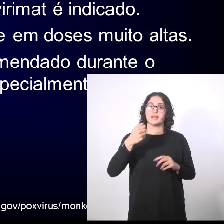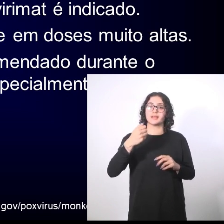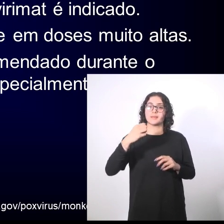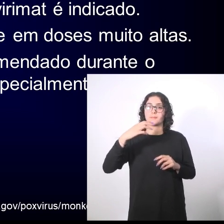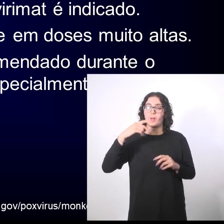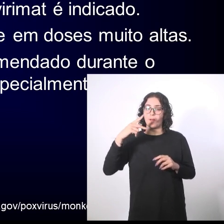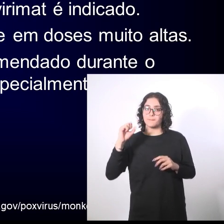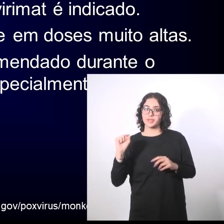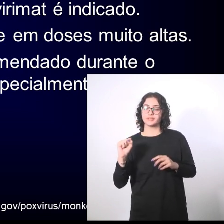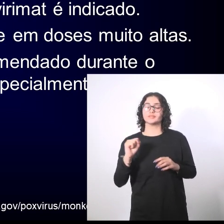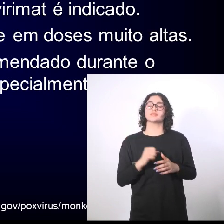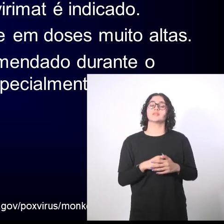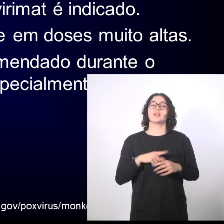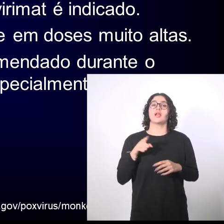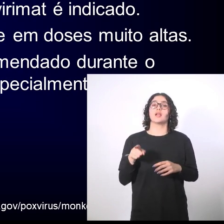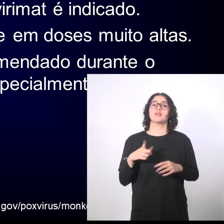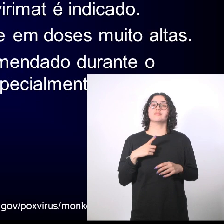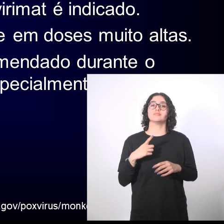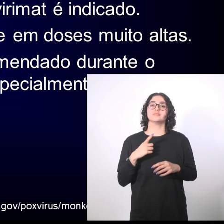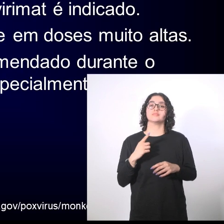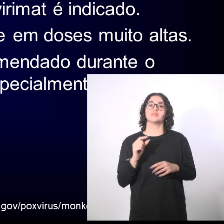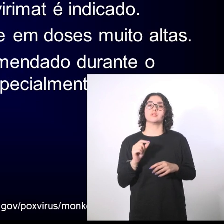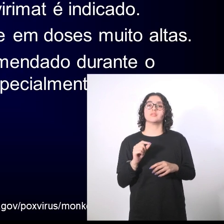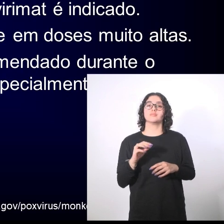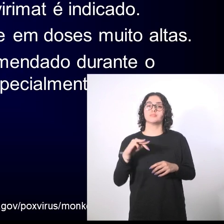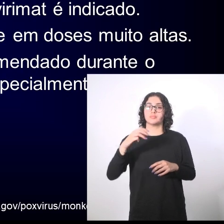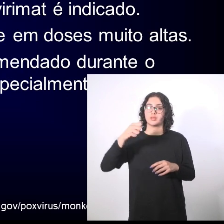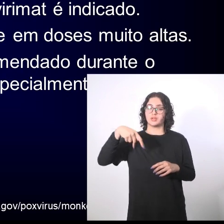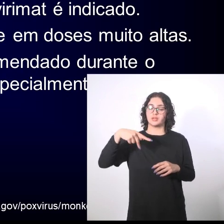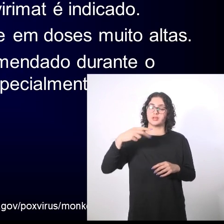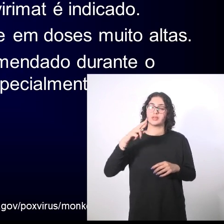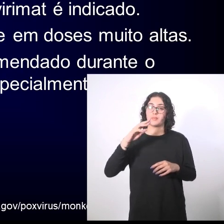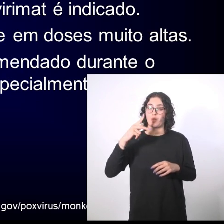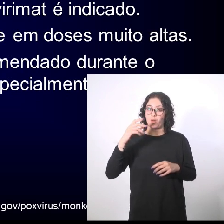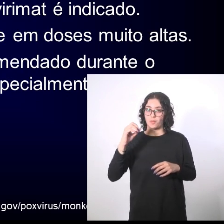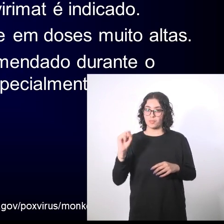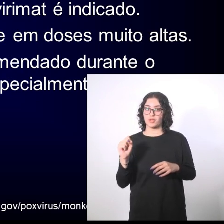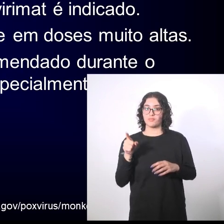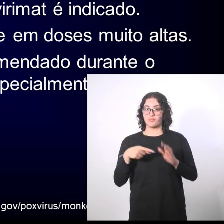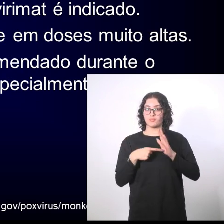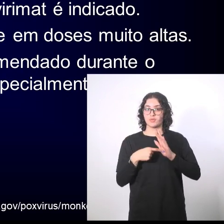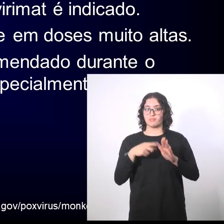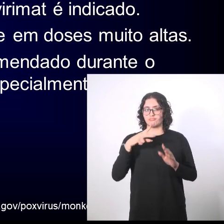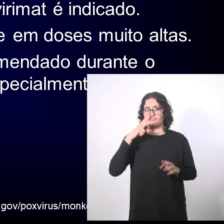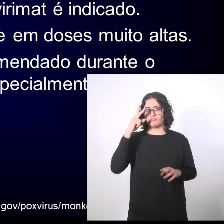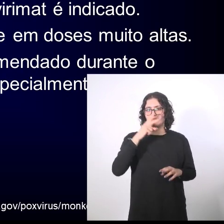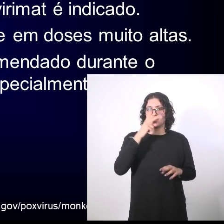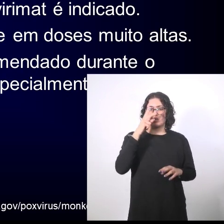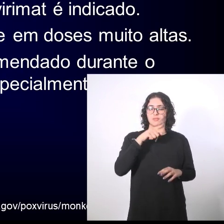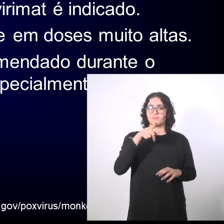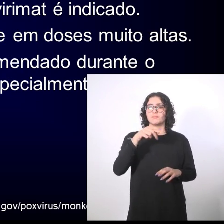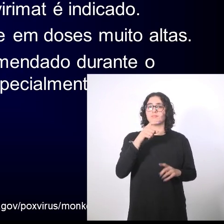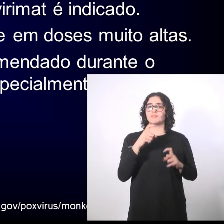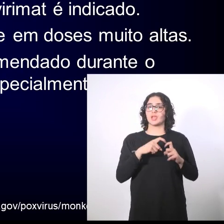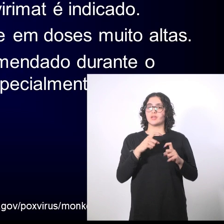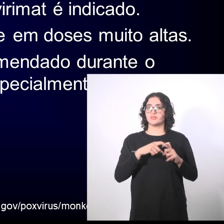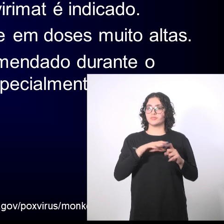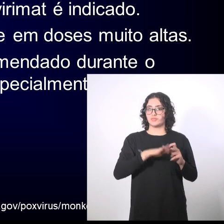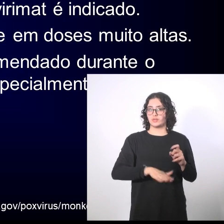desenvolvido para a varíola, mas ele tem ação contra a monkeypox. Aqui alguns lembretes, particularmente para os pediatras, né?